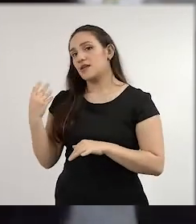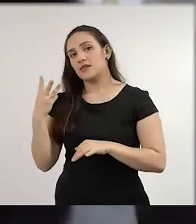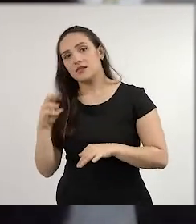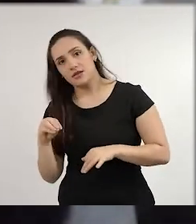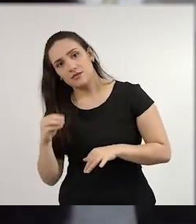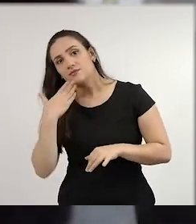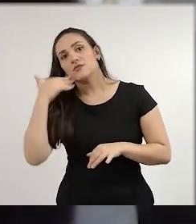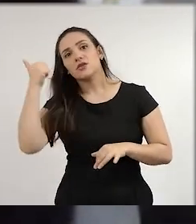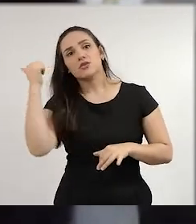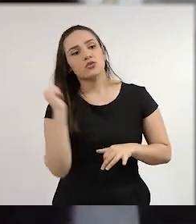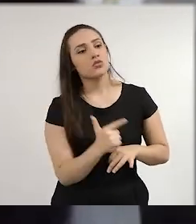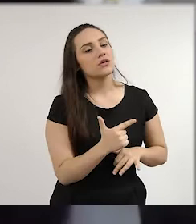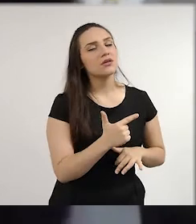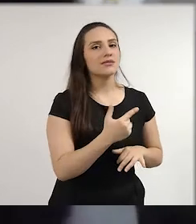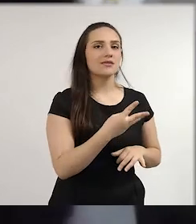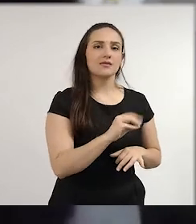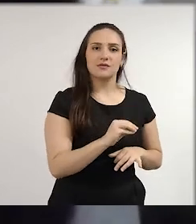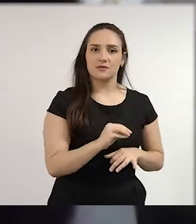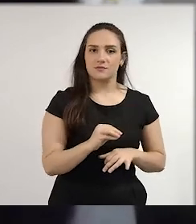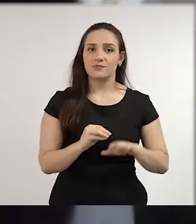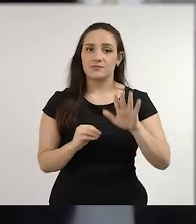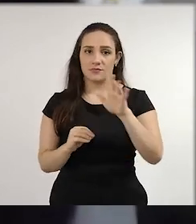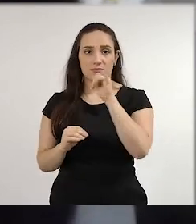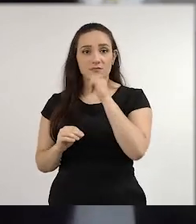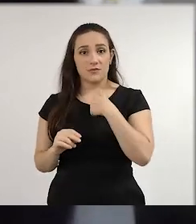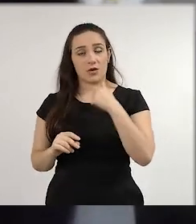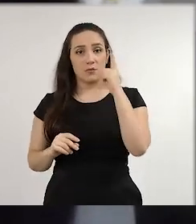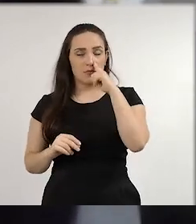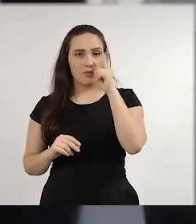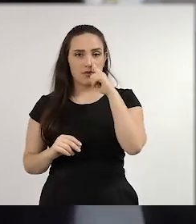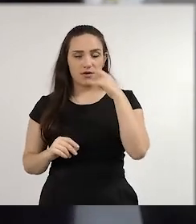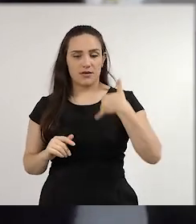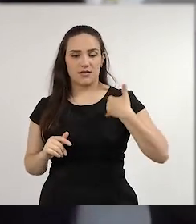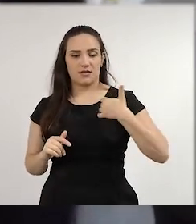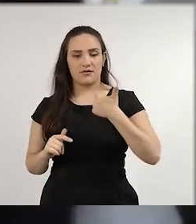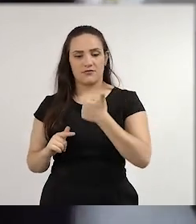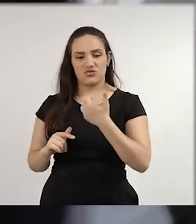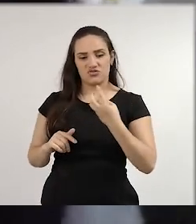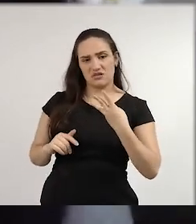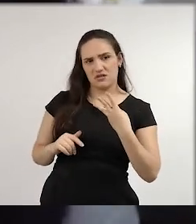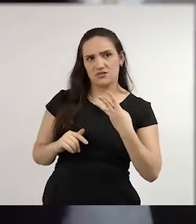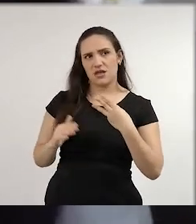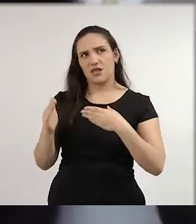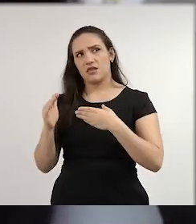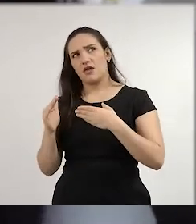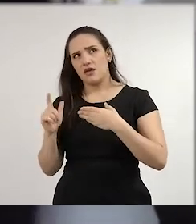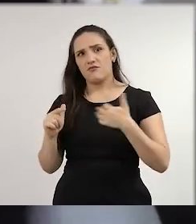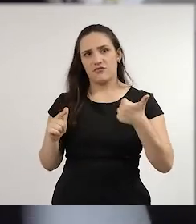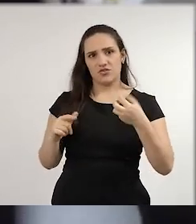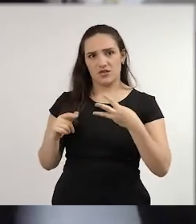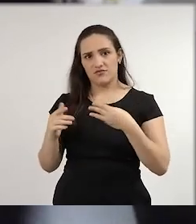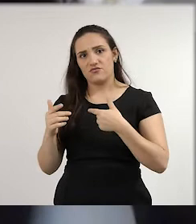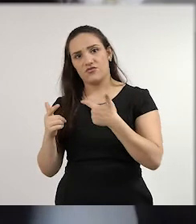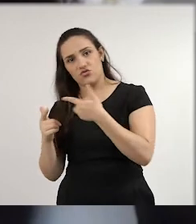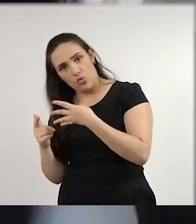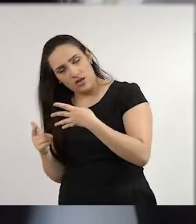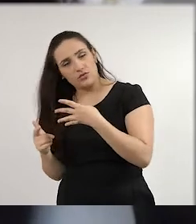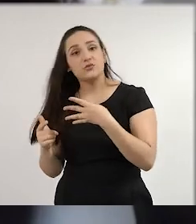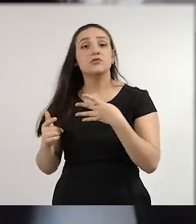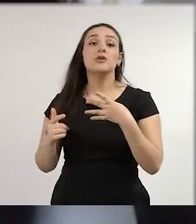gravidez na juventude. Eu fui mãe jovem, né? Aos 23 para 24 anos, então